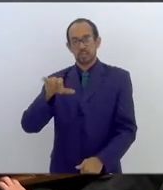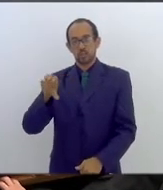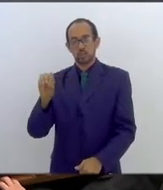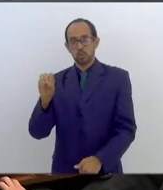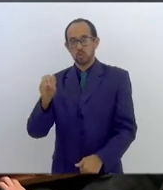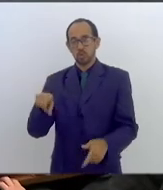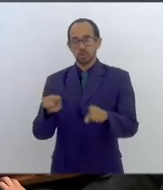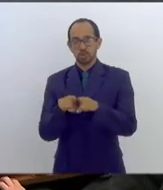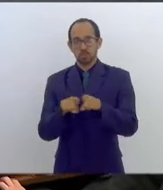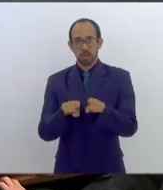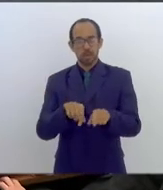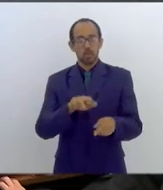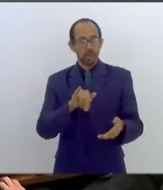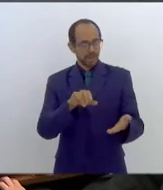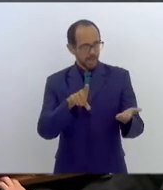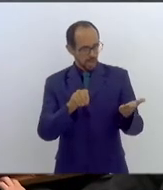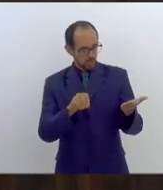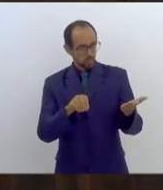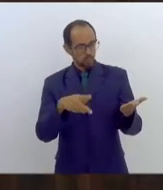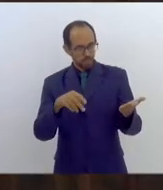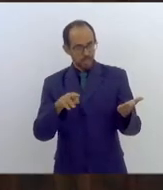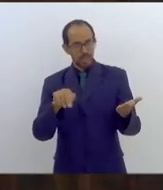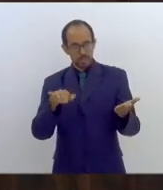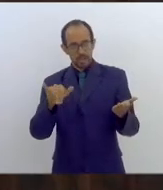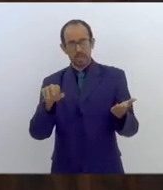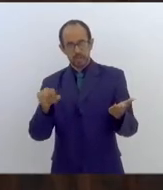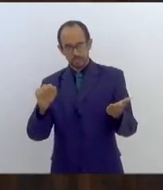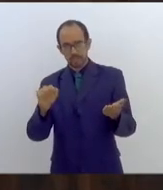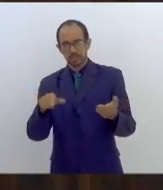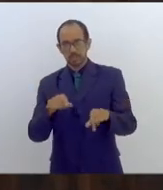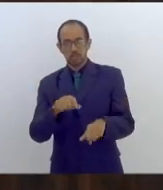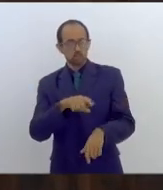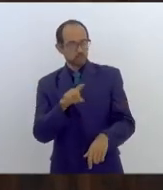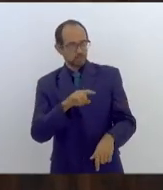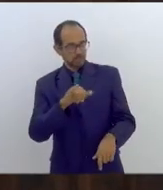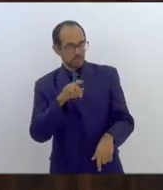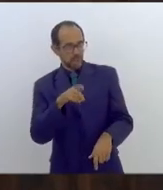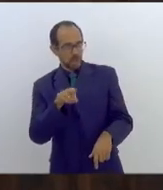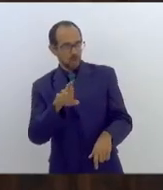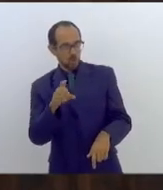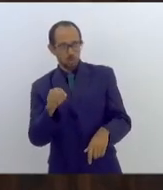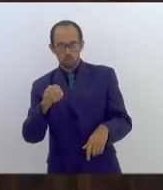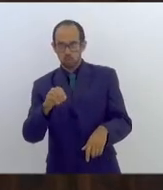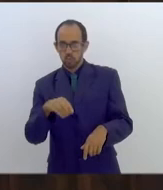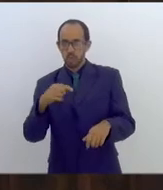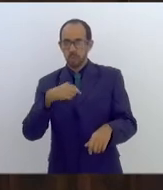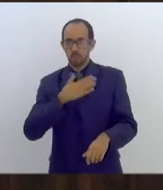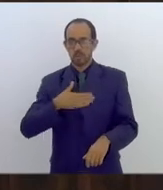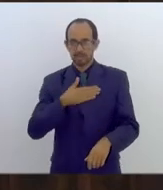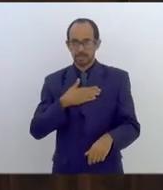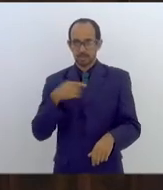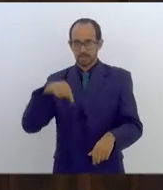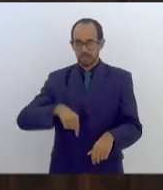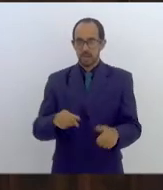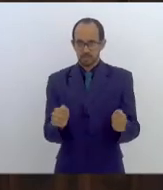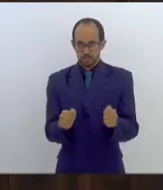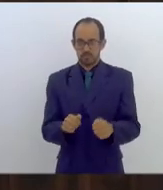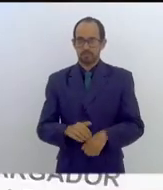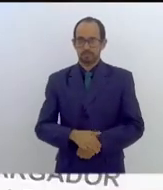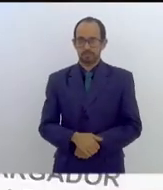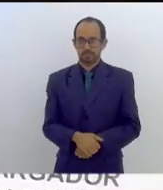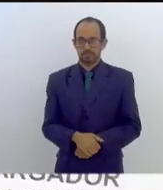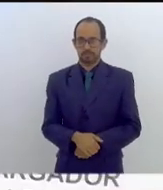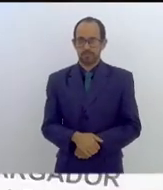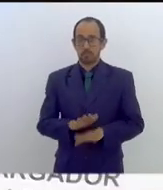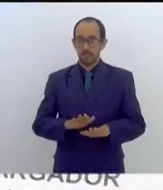Ricardo Pereira cumprimentar no grande amigos Ziraldo é um prazer estar com todos aqui mas é